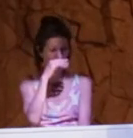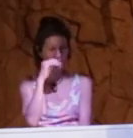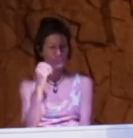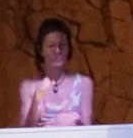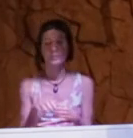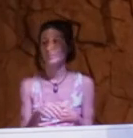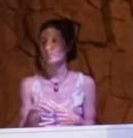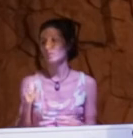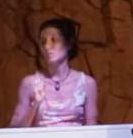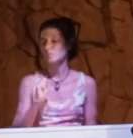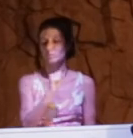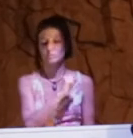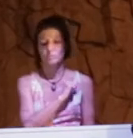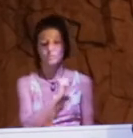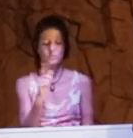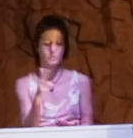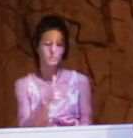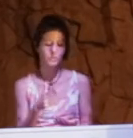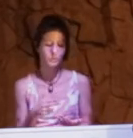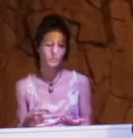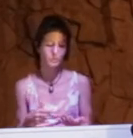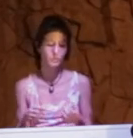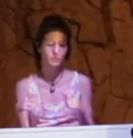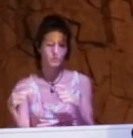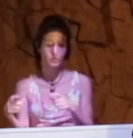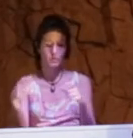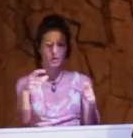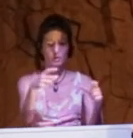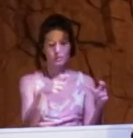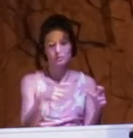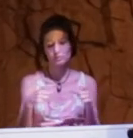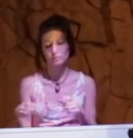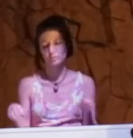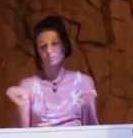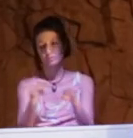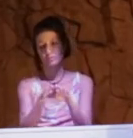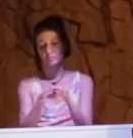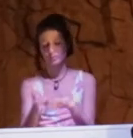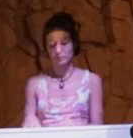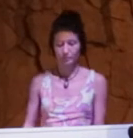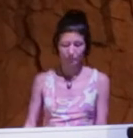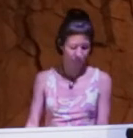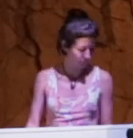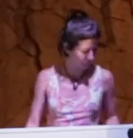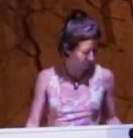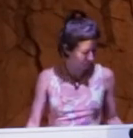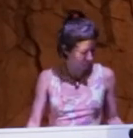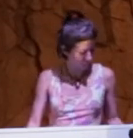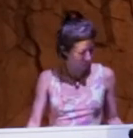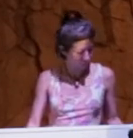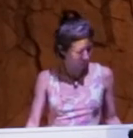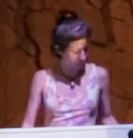jeito. Os erros que acontecem, por exemplo, quando eu vou falar do meu trabalho em seminários, por aí afora, tem